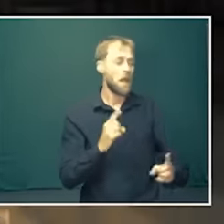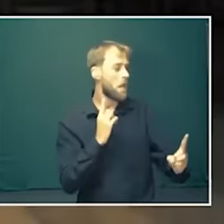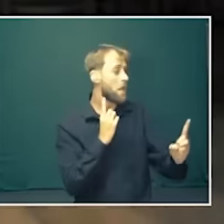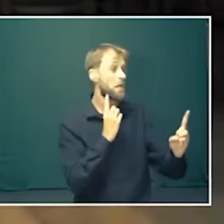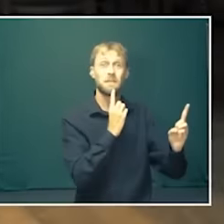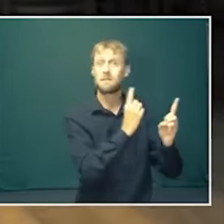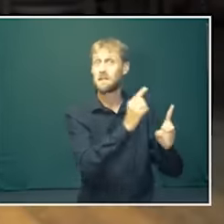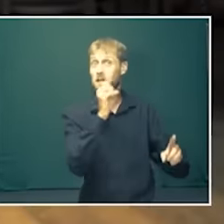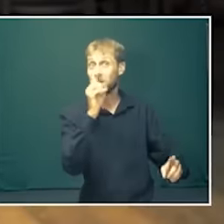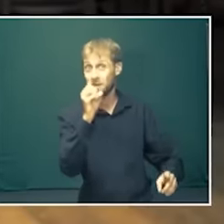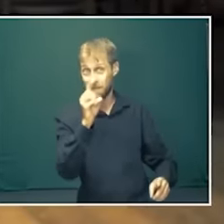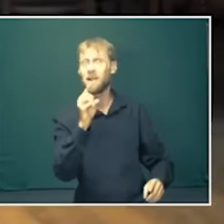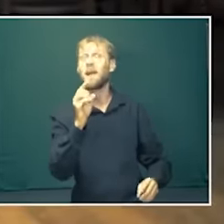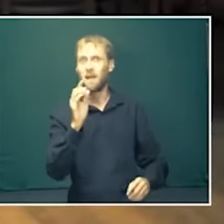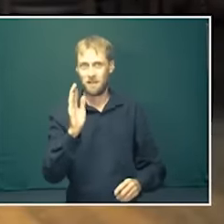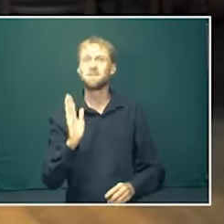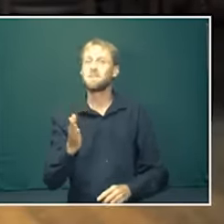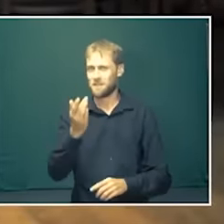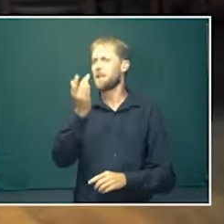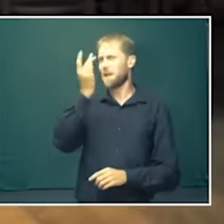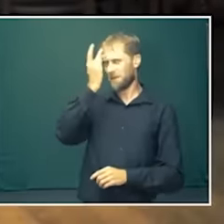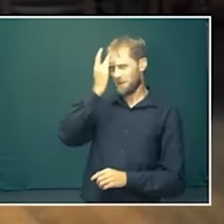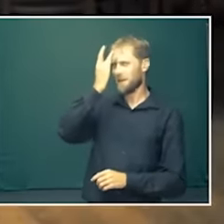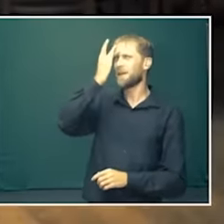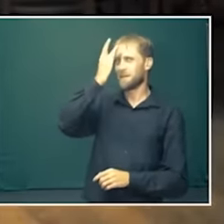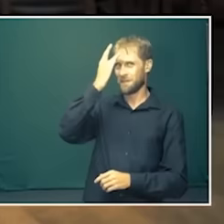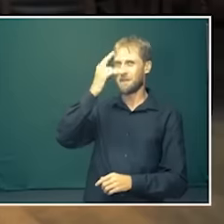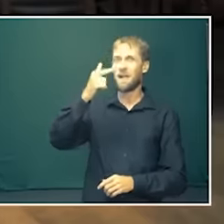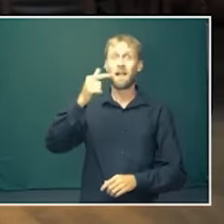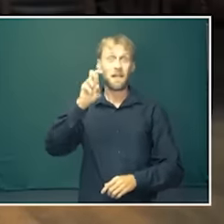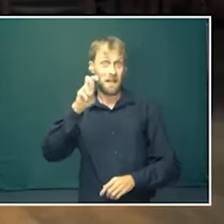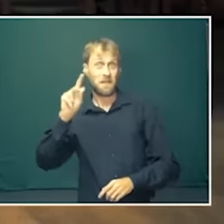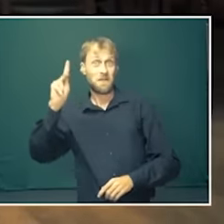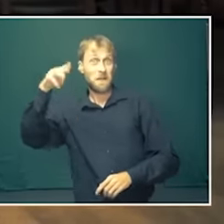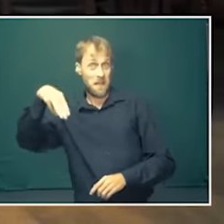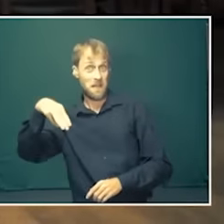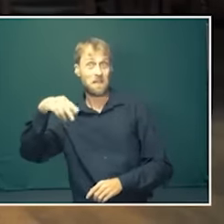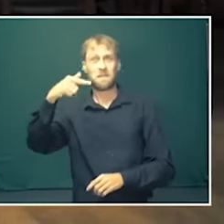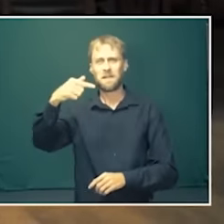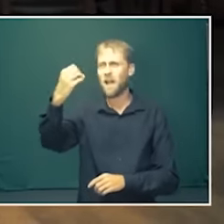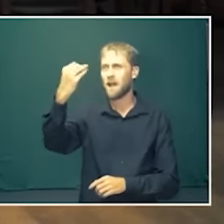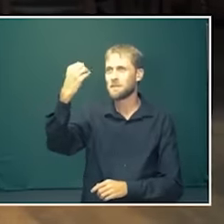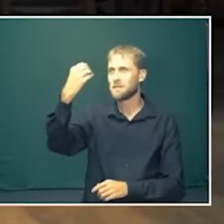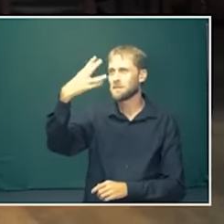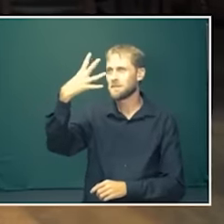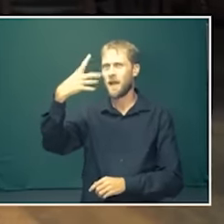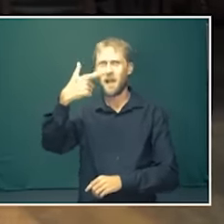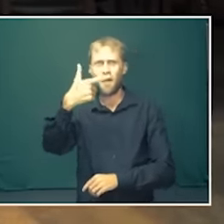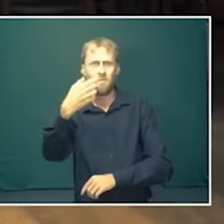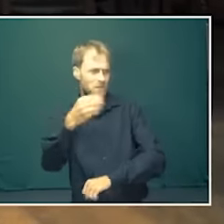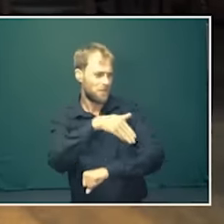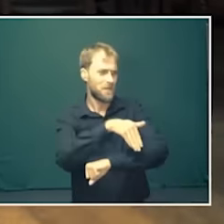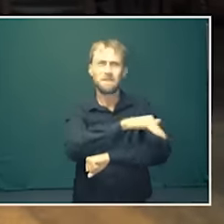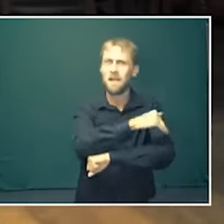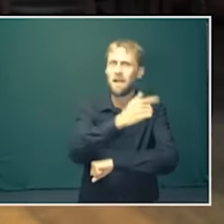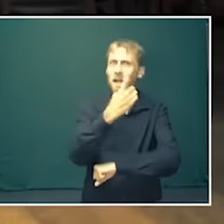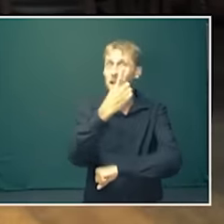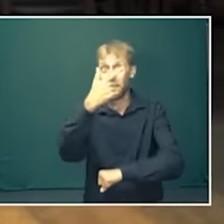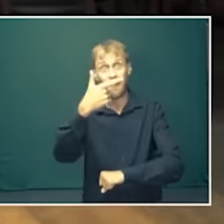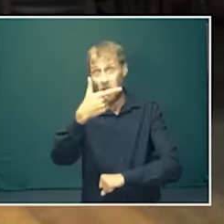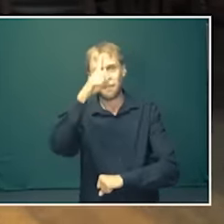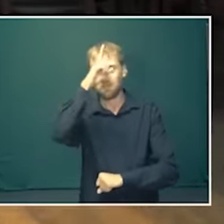Chegar até você, eu já decorei, são 5 km, 7 sinais, 20 esquinas,